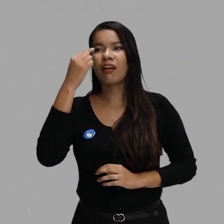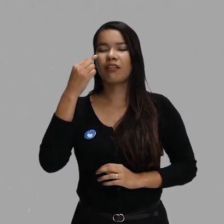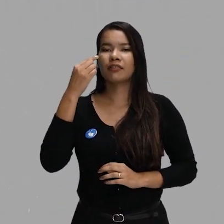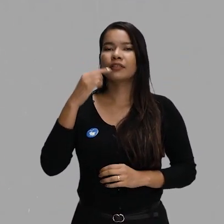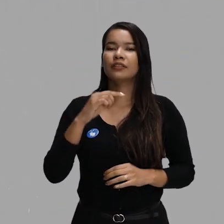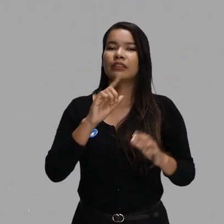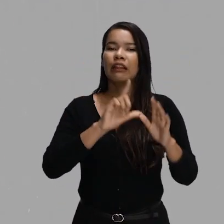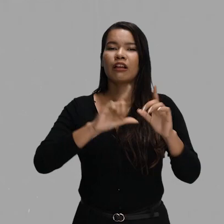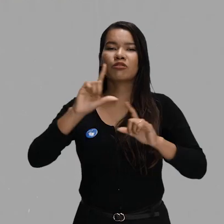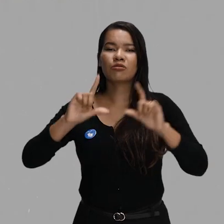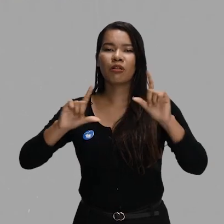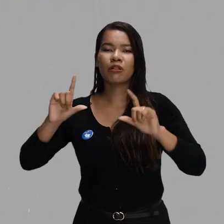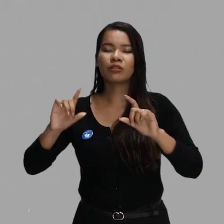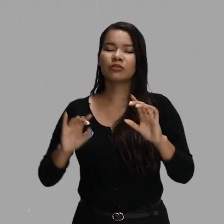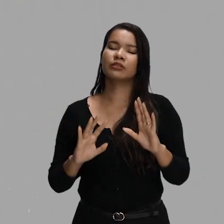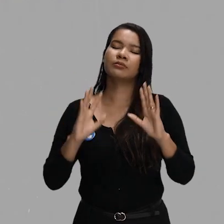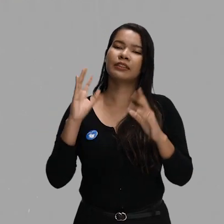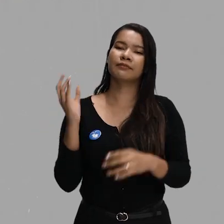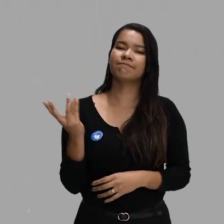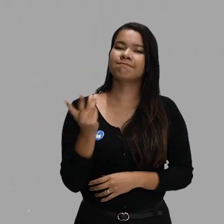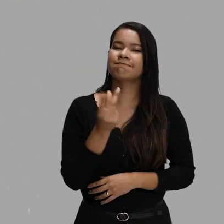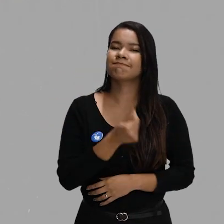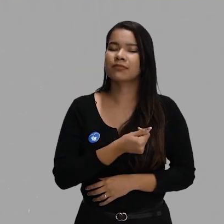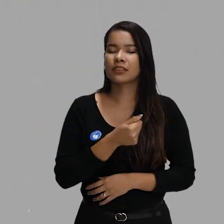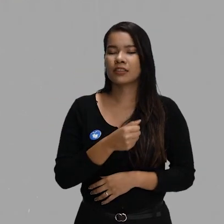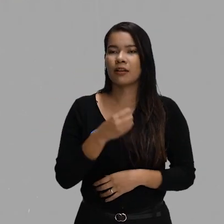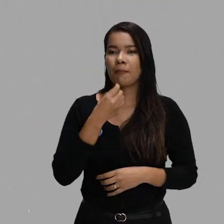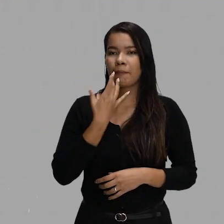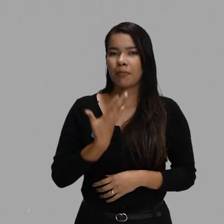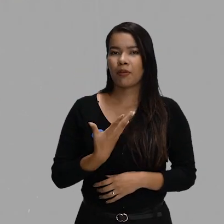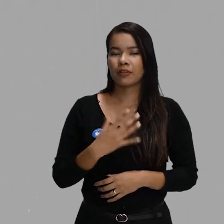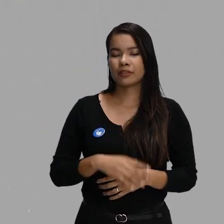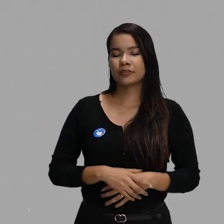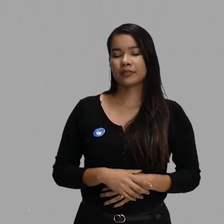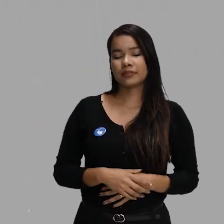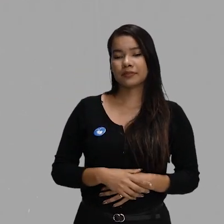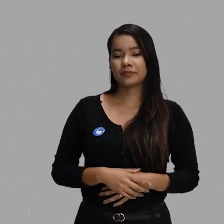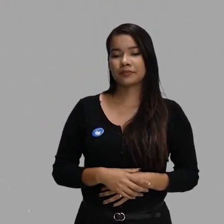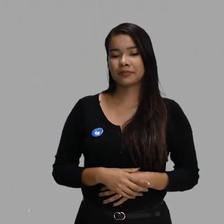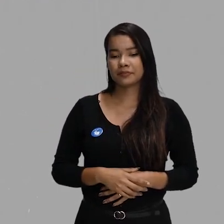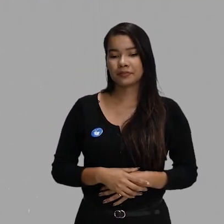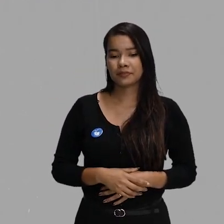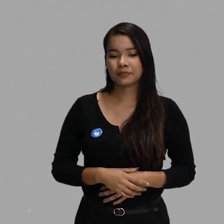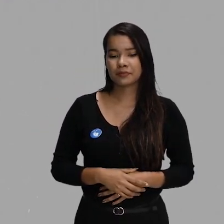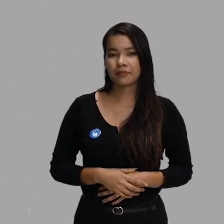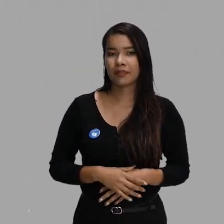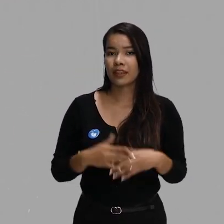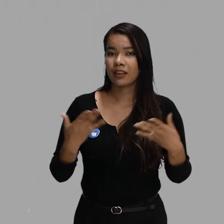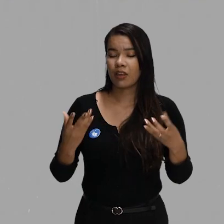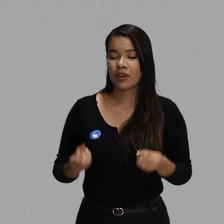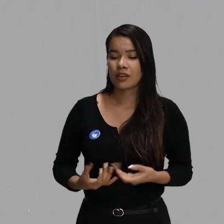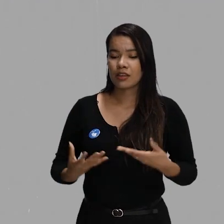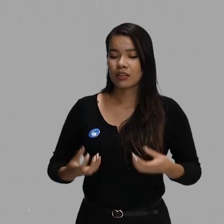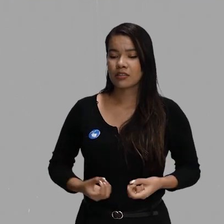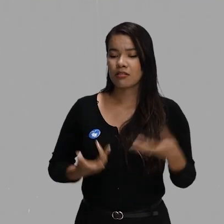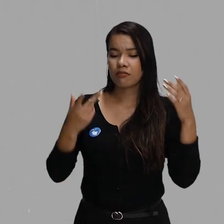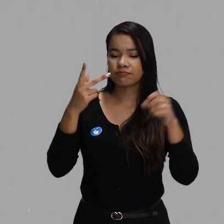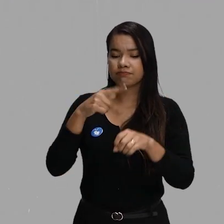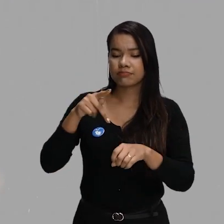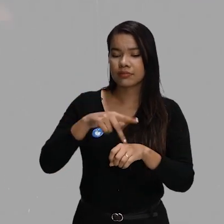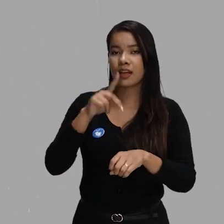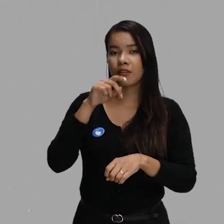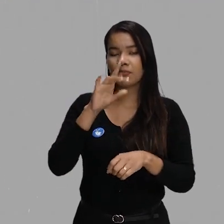né, natural, todos nós conhecemos, a maioria de nós conhece. Enfim, então, essa exaltação à pátria é